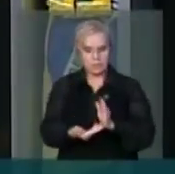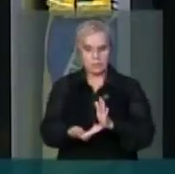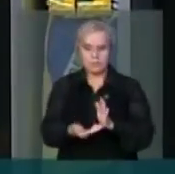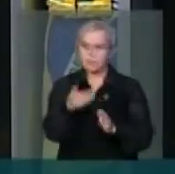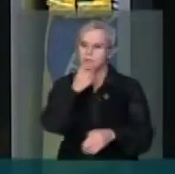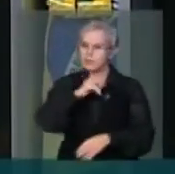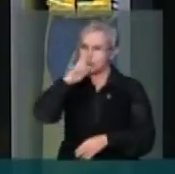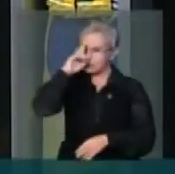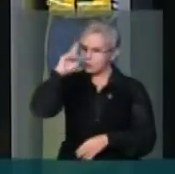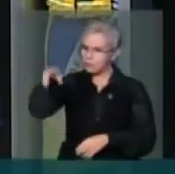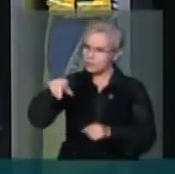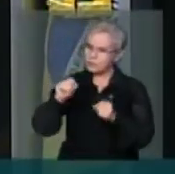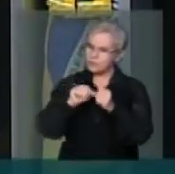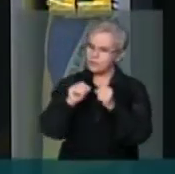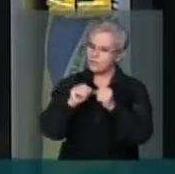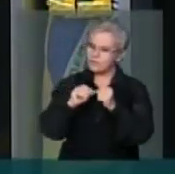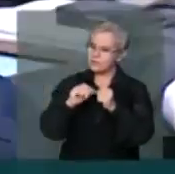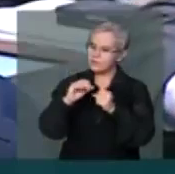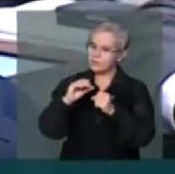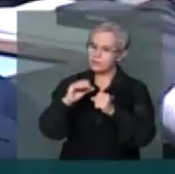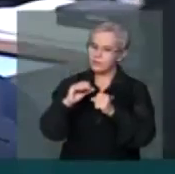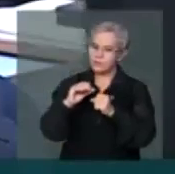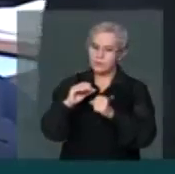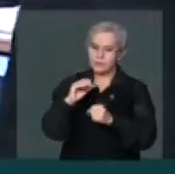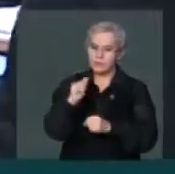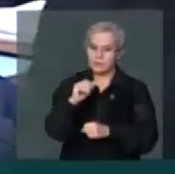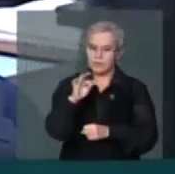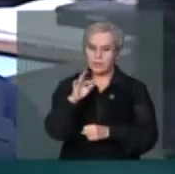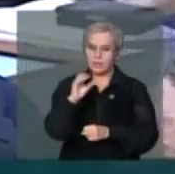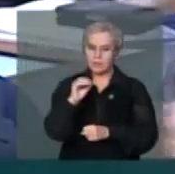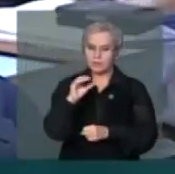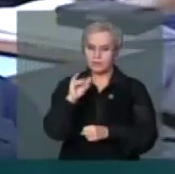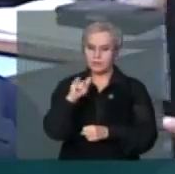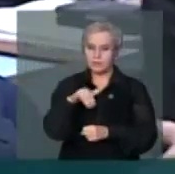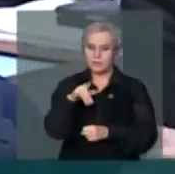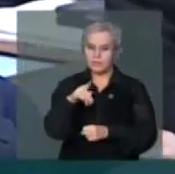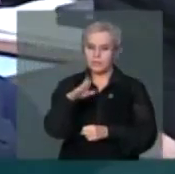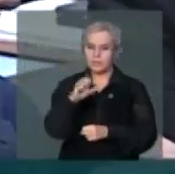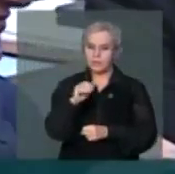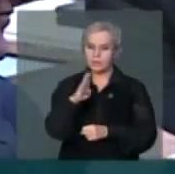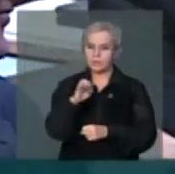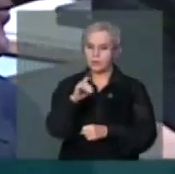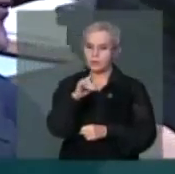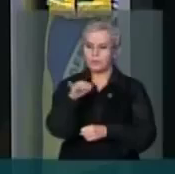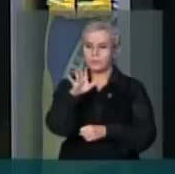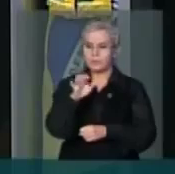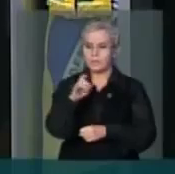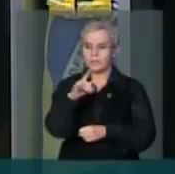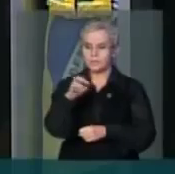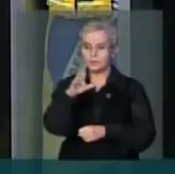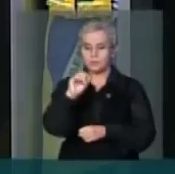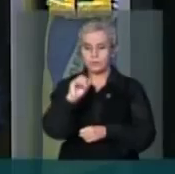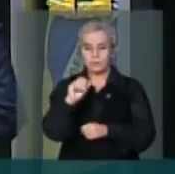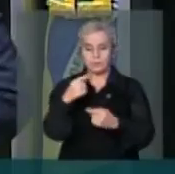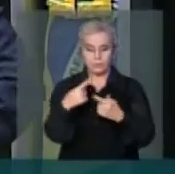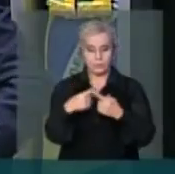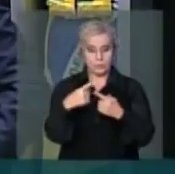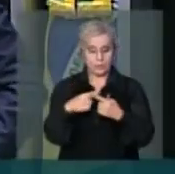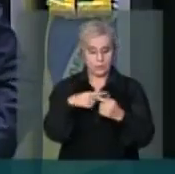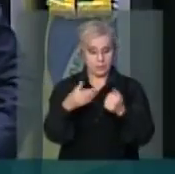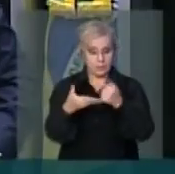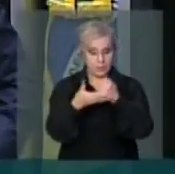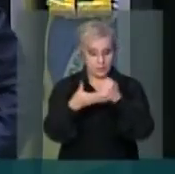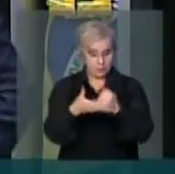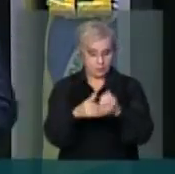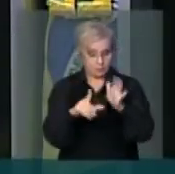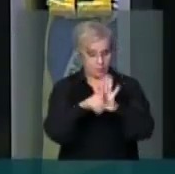Vossa Excelência está praticando um ato de improbidade pública. E vou dizer por quê. Artigo 11. Constitui, de acordo com